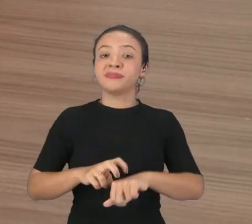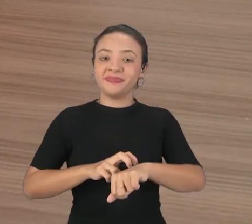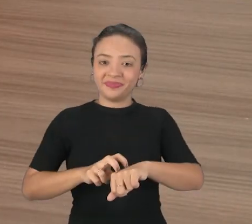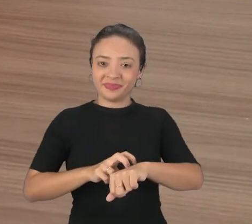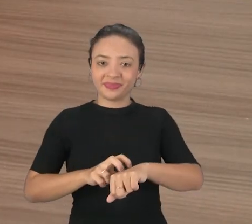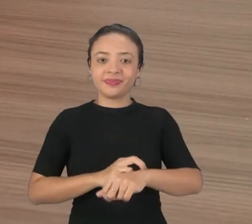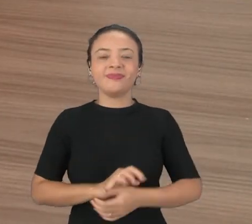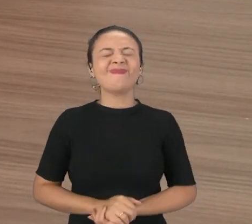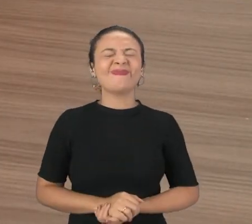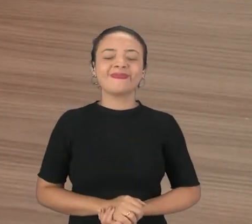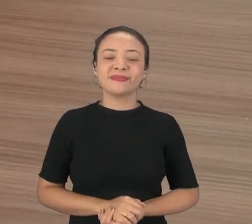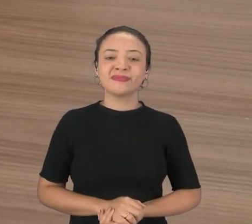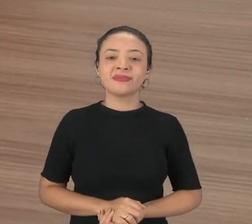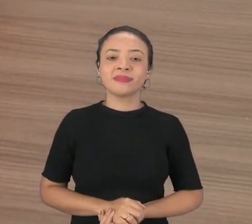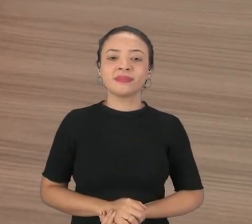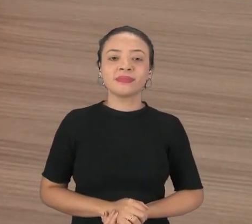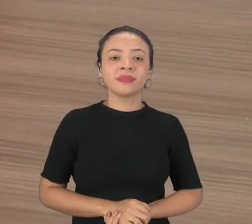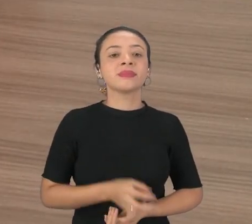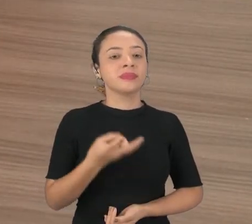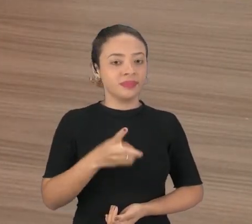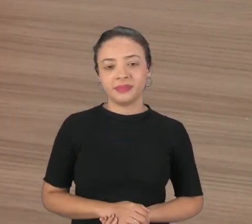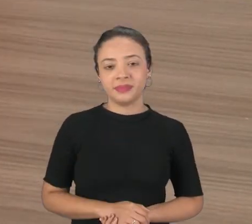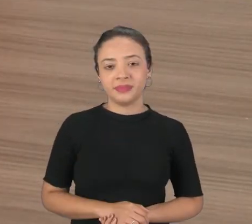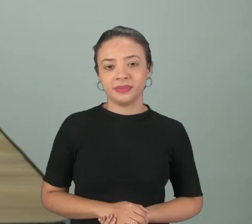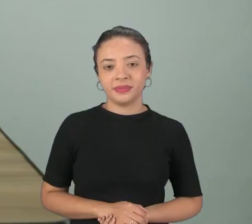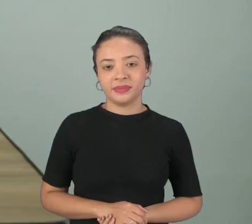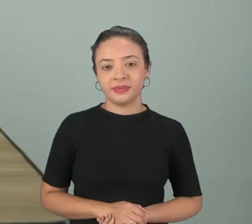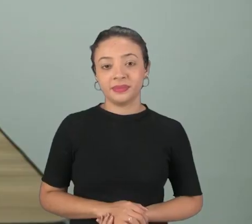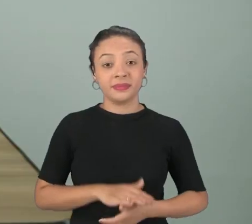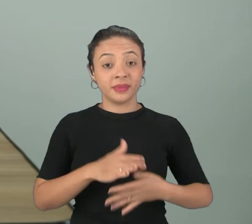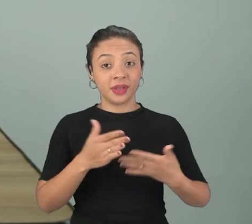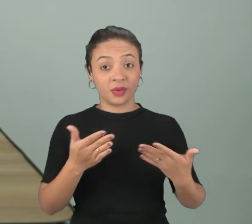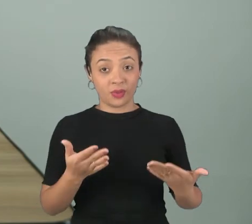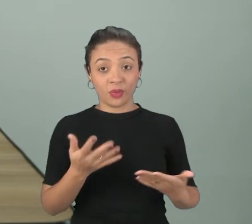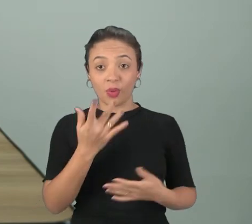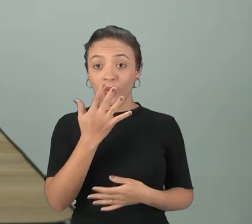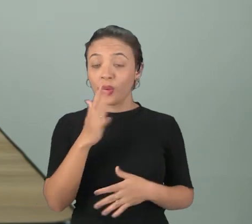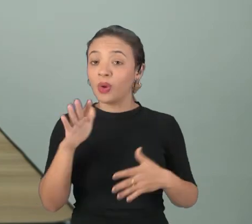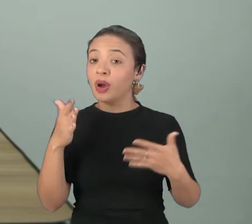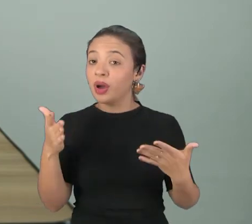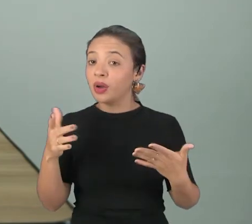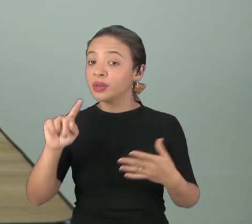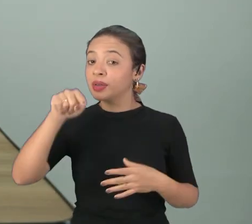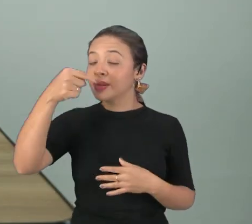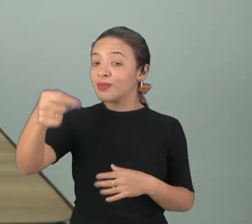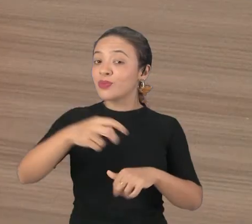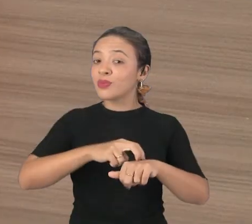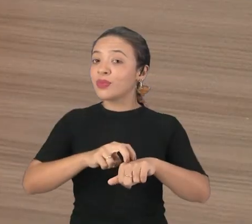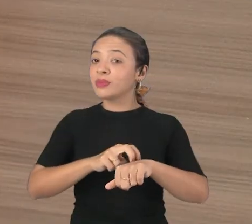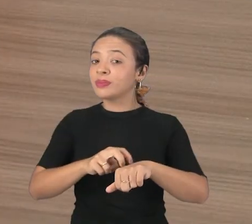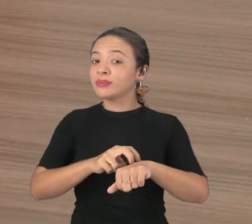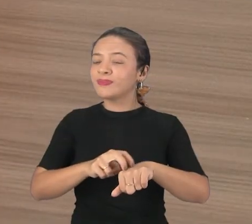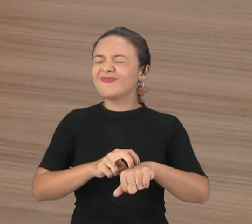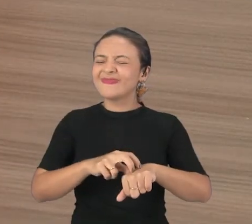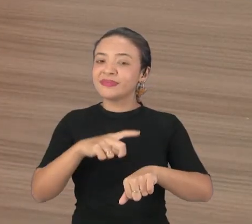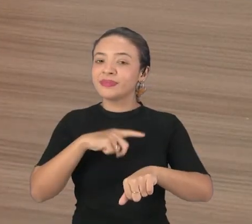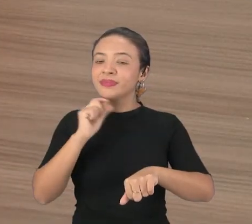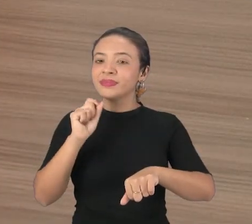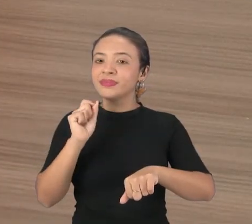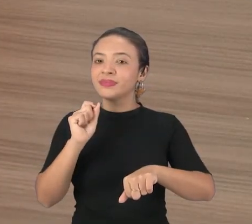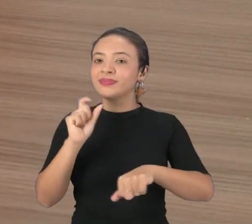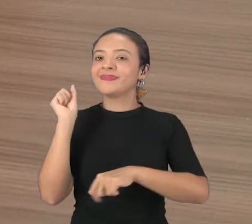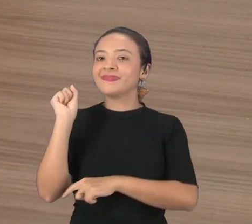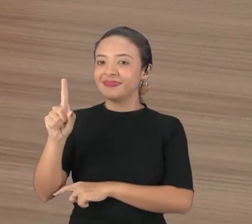Verde muito bem vamos fazer mais uma sequência Qual é a próxima cor que que vem depois do verde deve